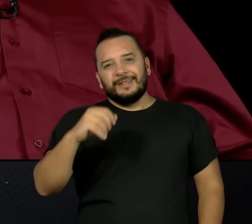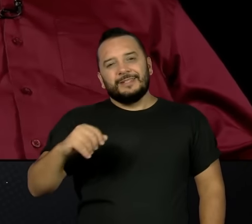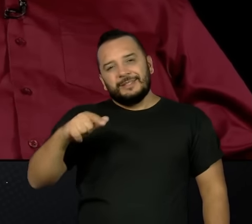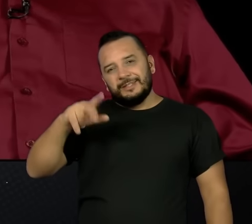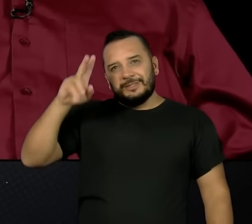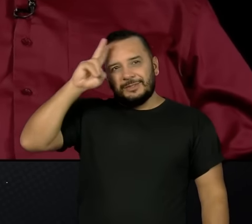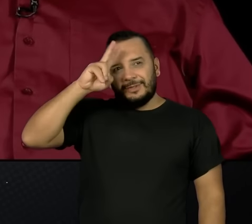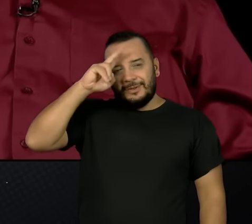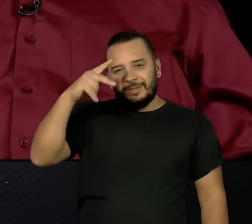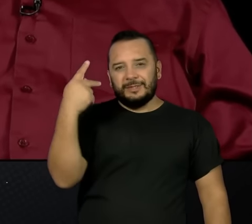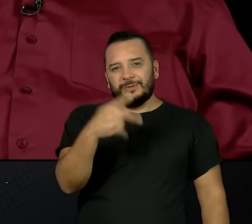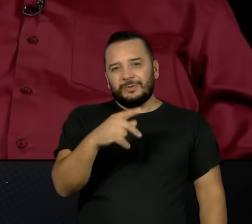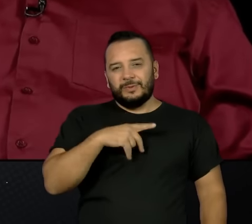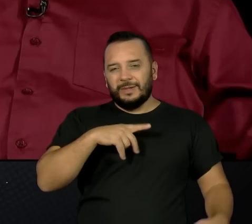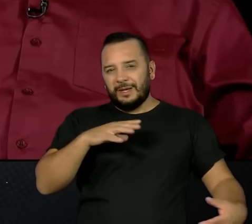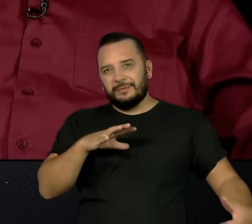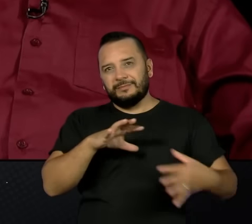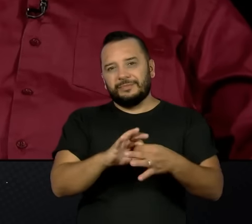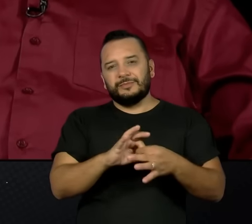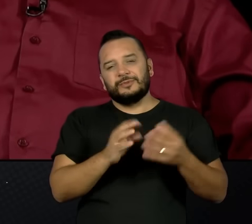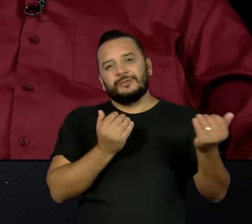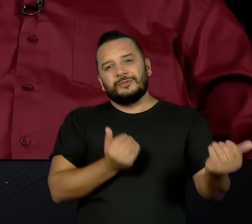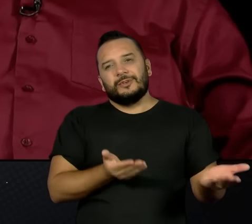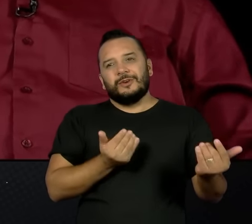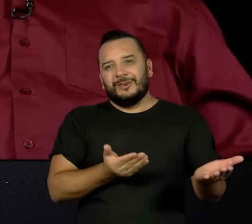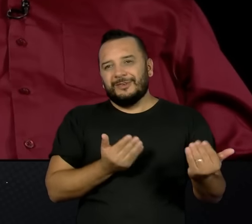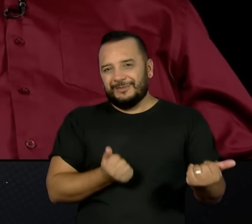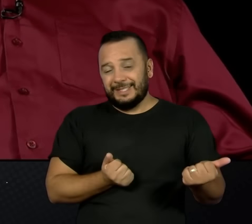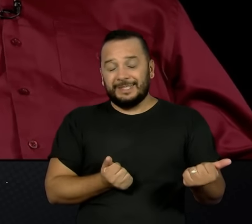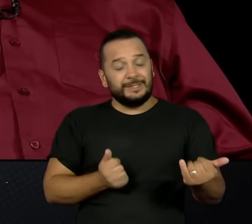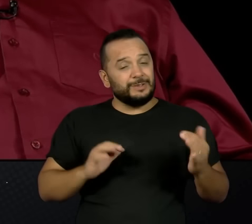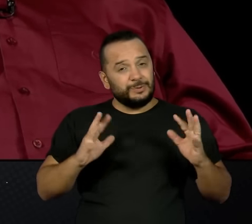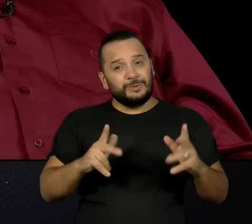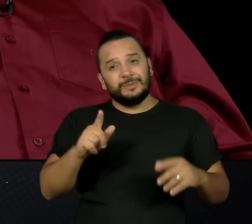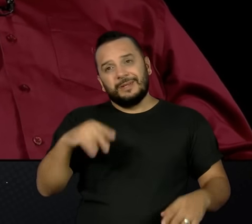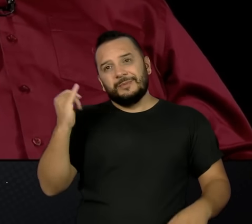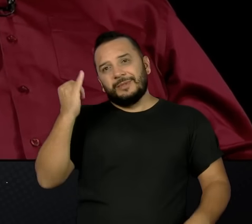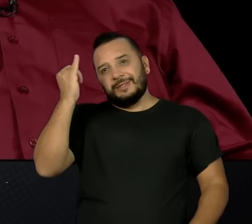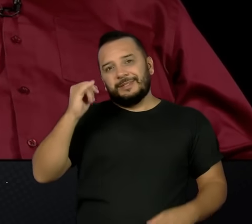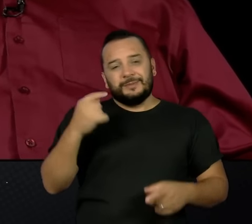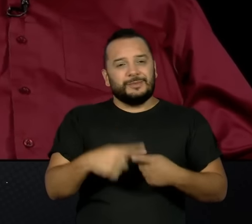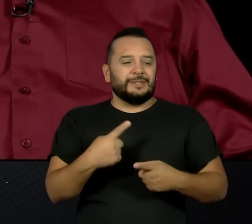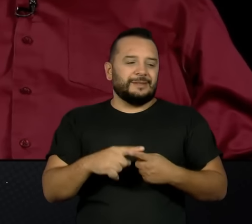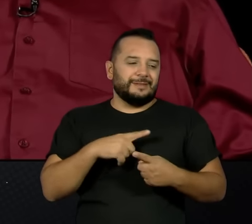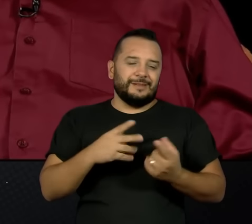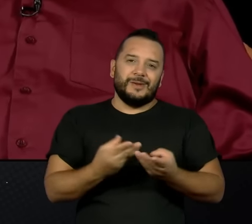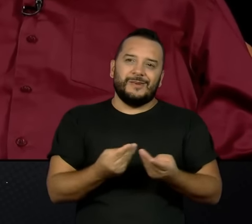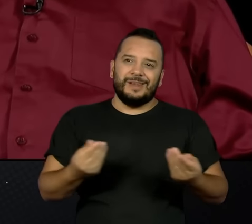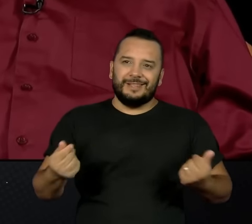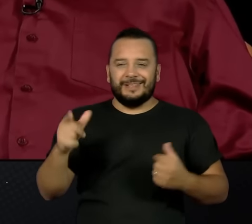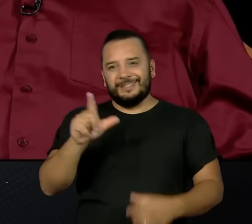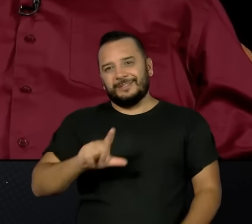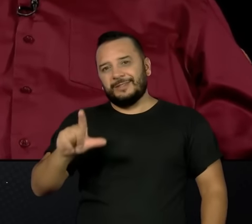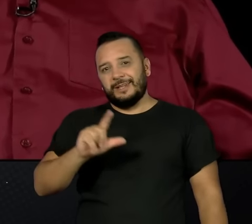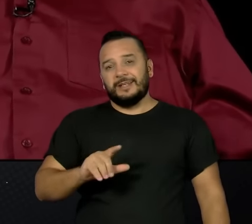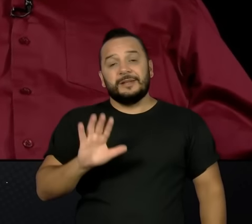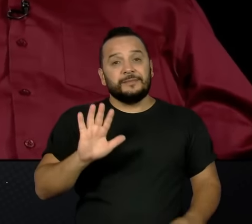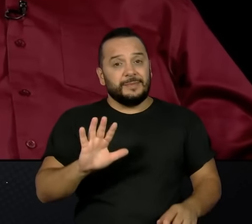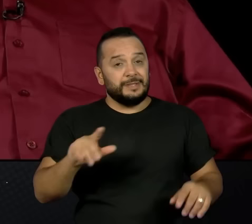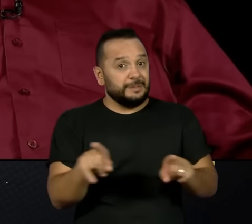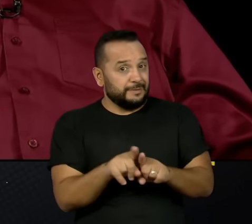dialogam diretamente com o público jovem, tudo isso se destaca não só pela qualidade literária, Pedro, mas também